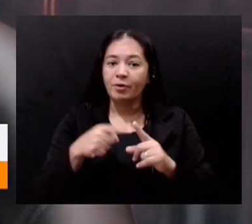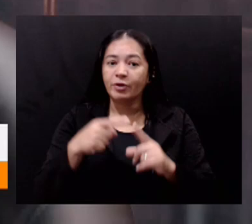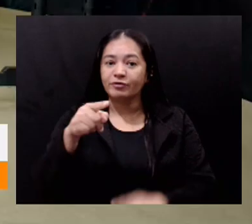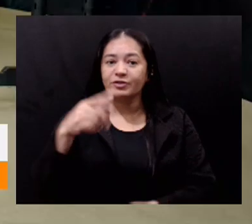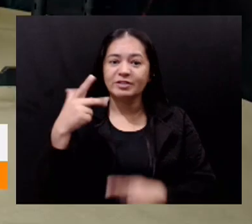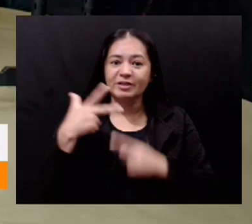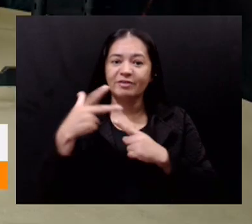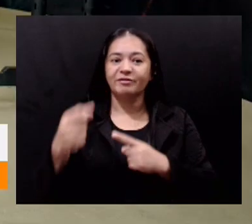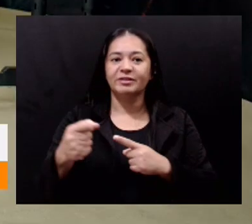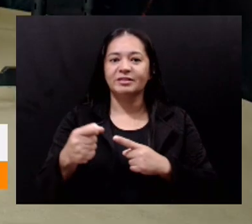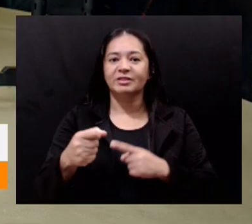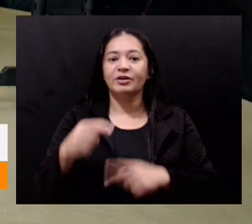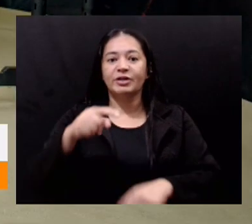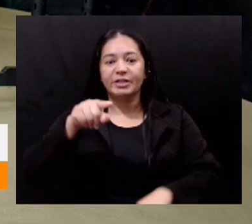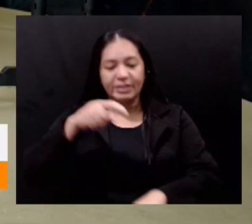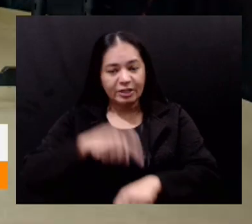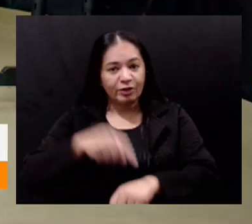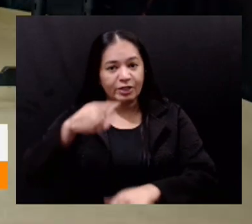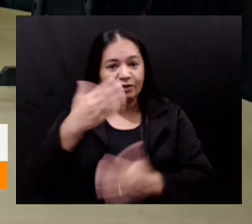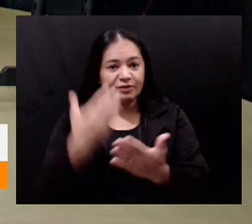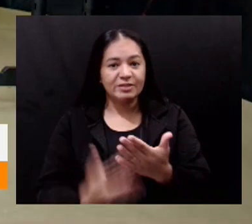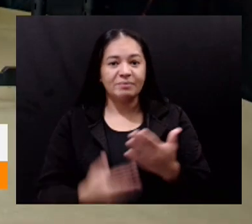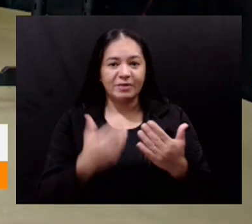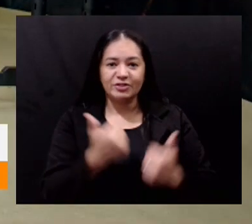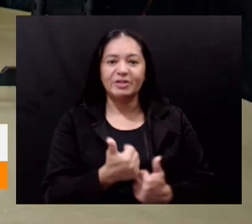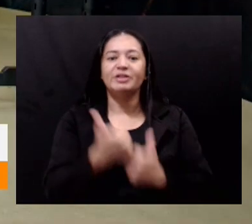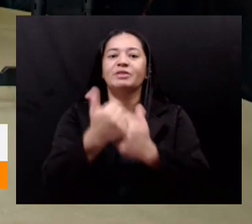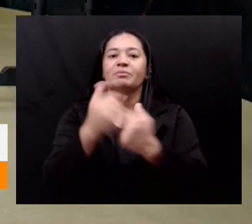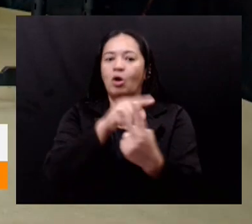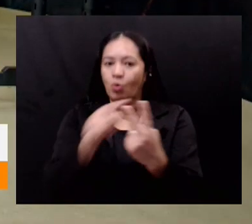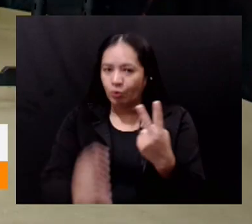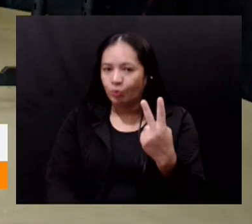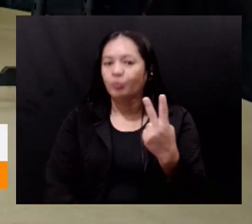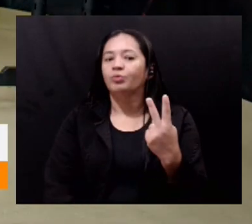então são os dois, são os né? São. 2, E né. quando acontece só um?